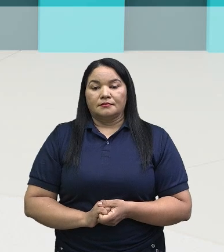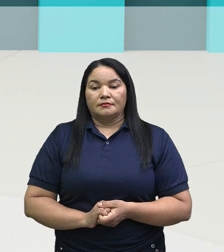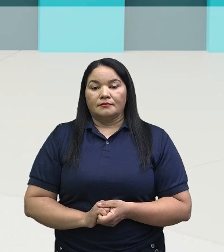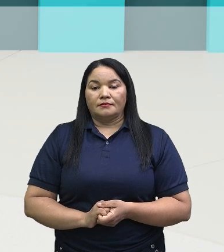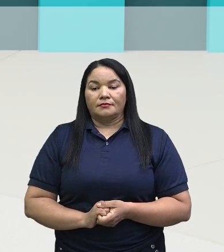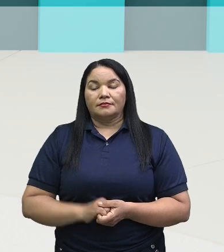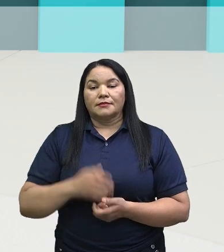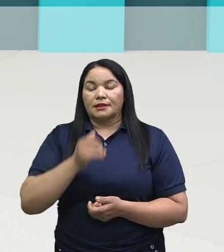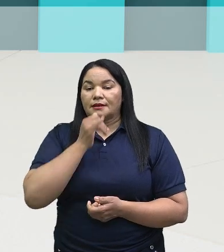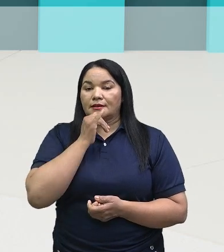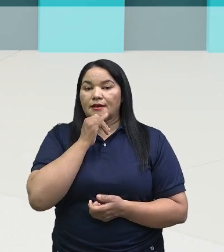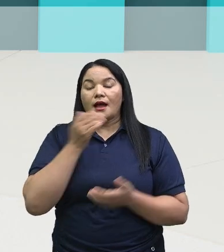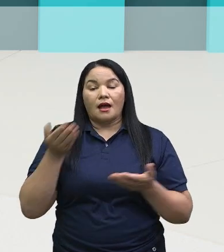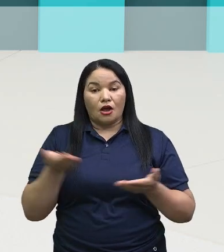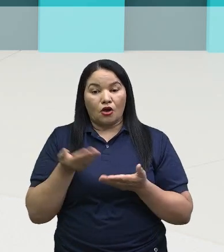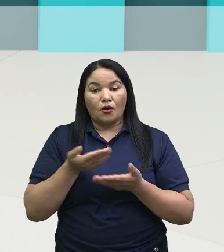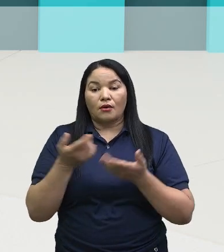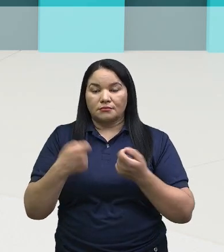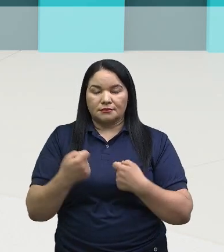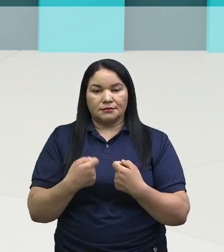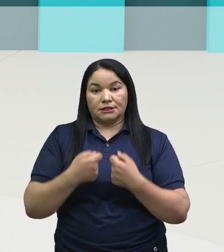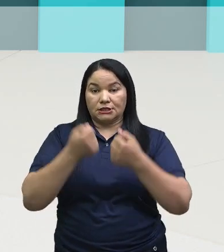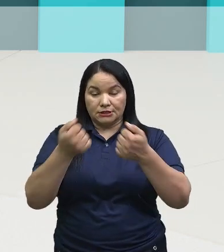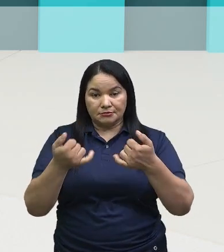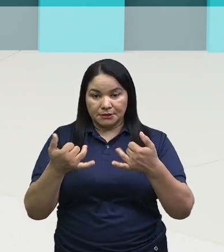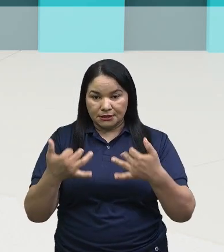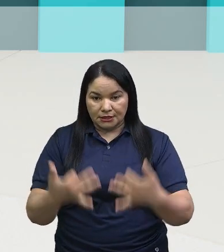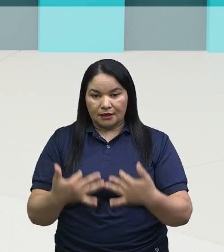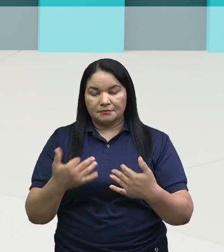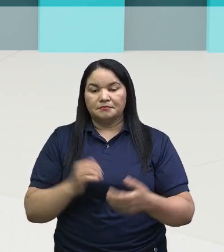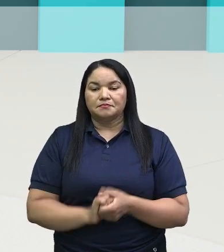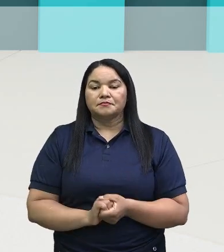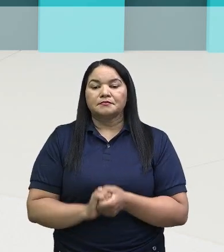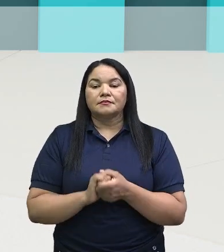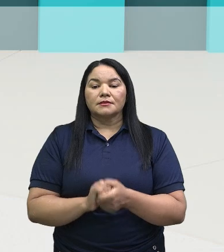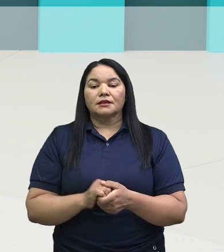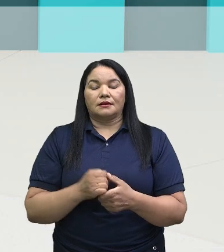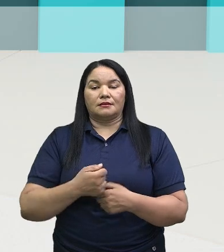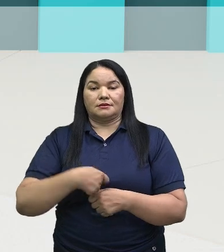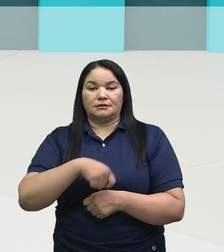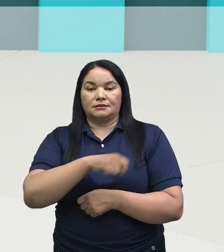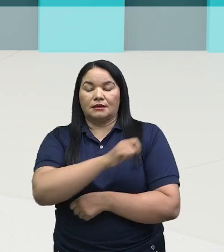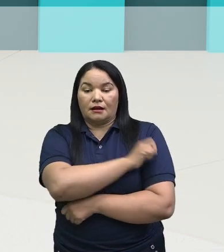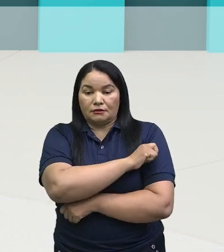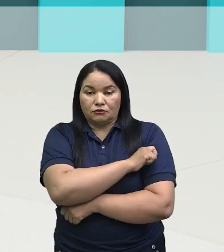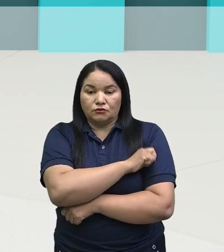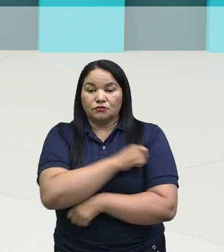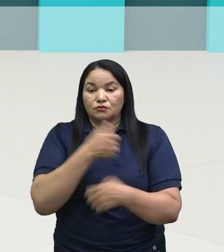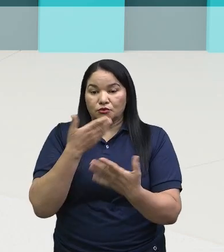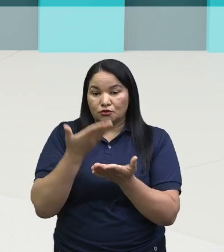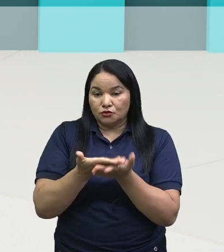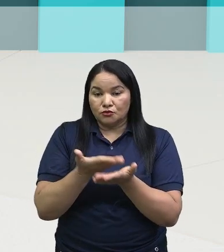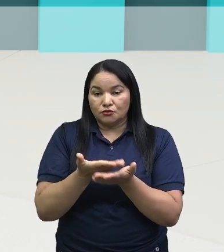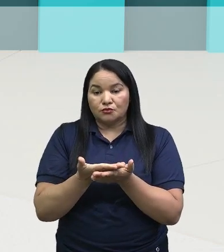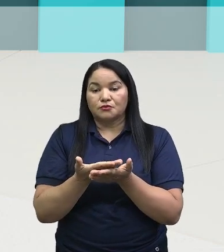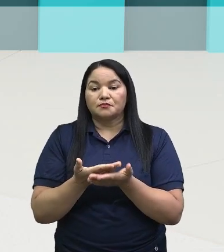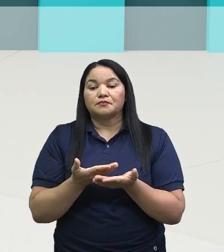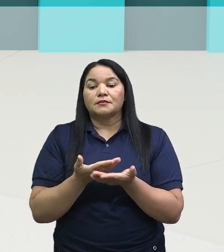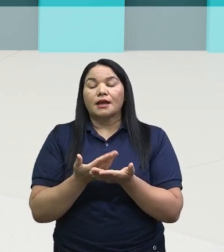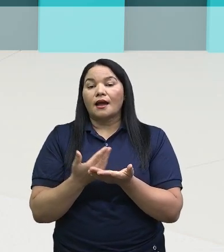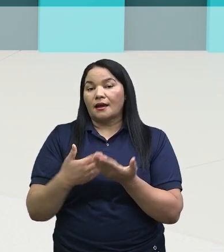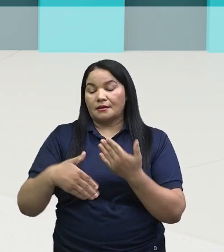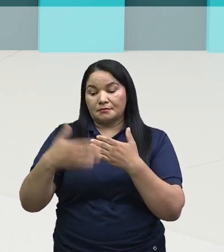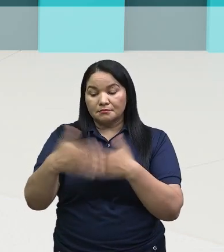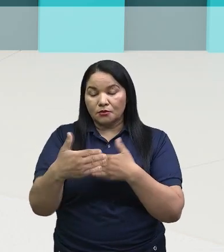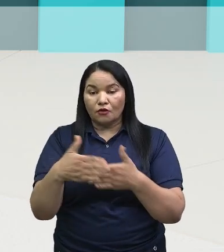estou restringindo e agora eu vou explicar. Os alunos que estudam vão passar na prova. Então, vamos pensar assim,